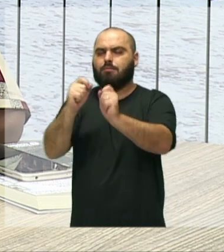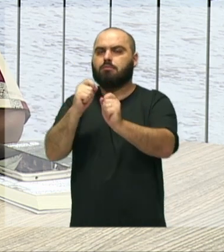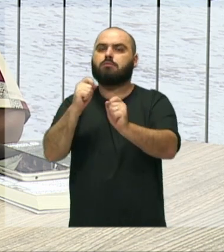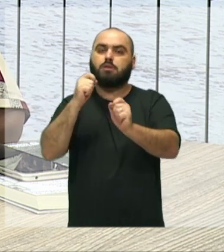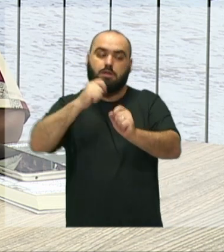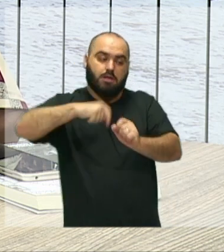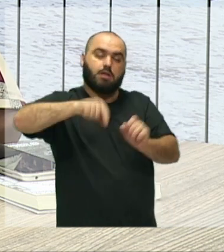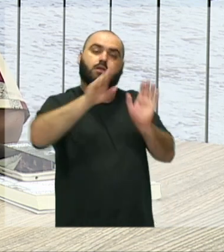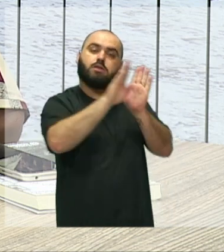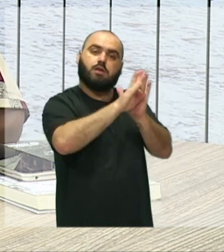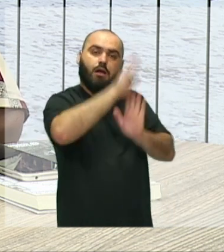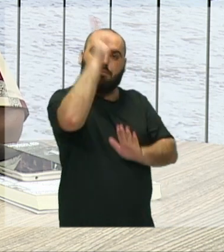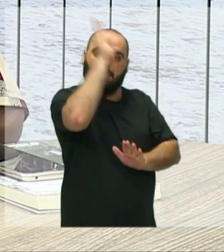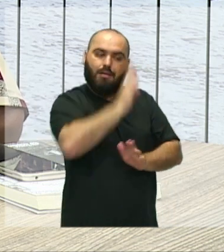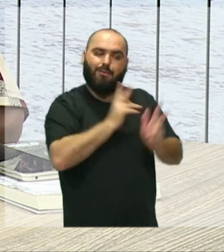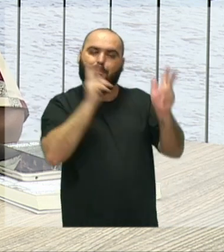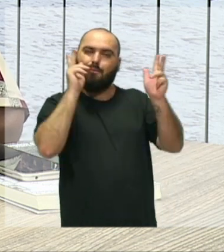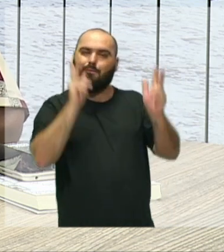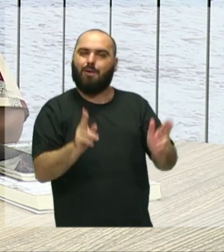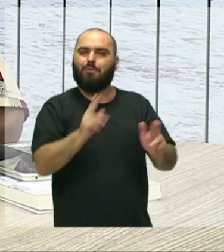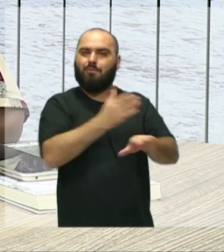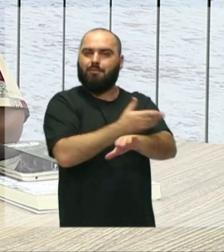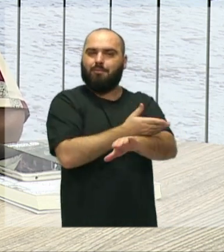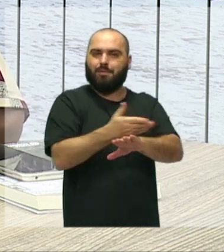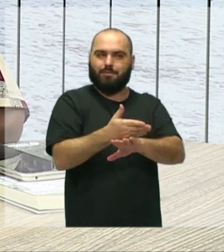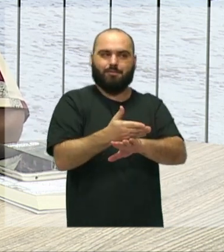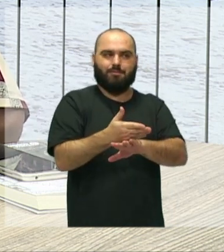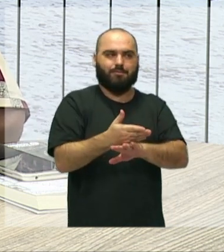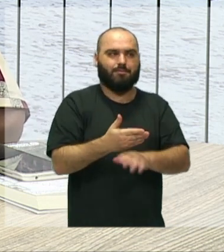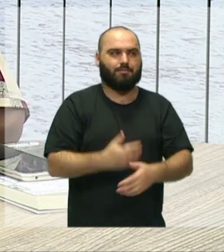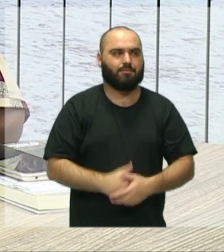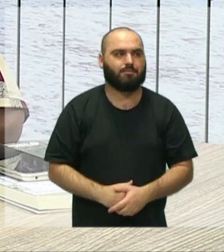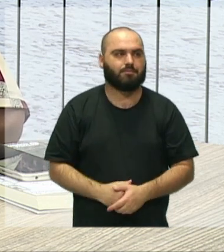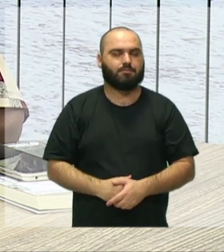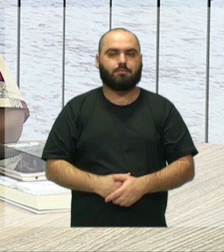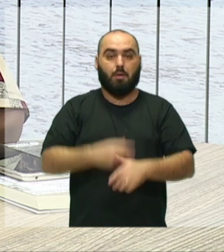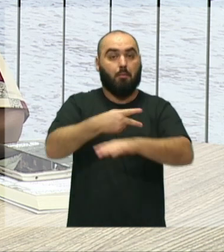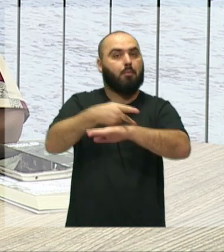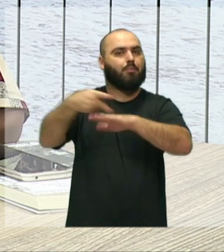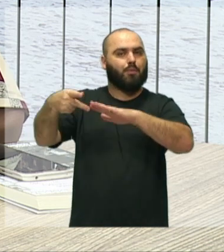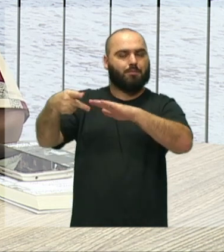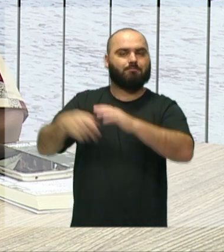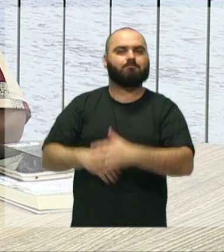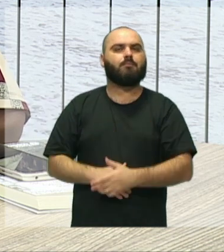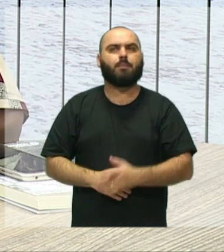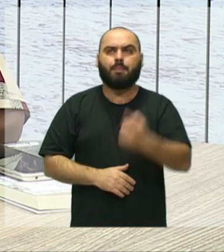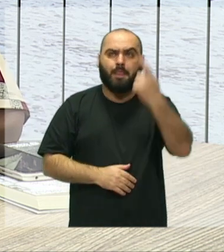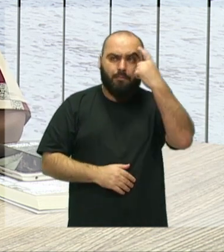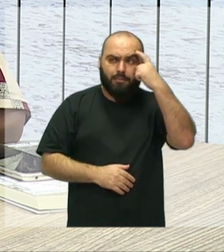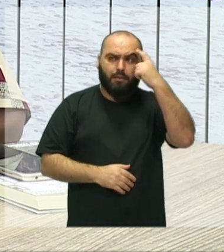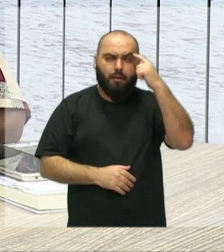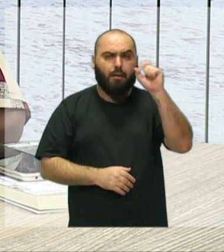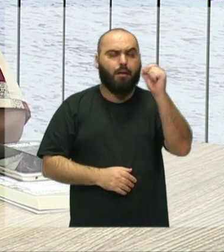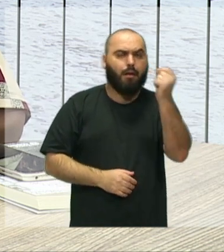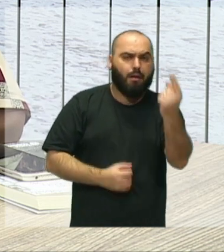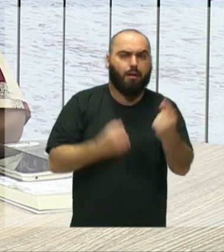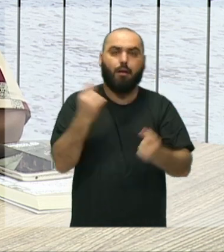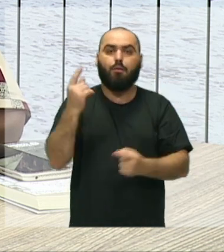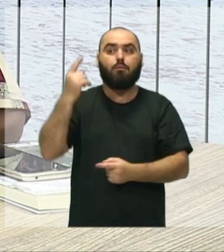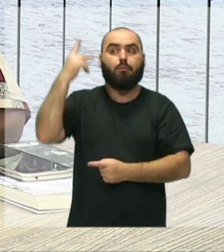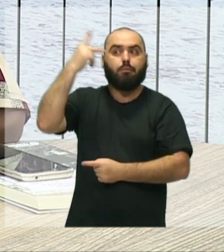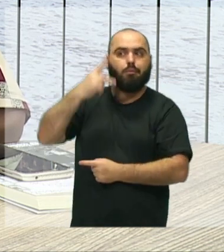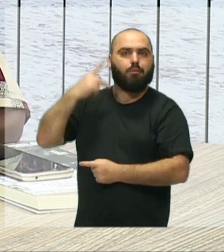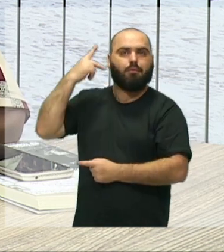nação homogênea. Interessante a gente pensar que havia alguns intelectuais e políticos que concordavam com